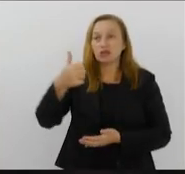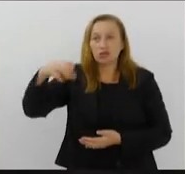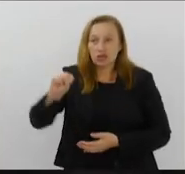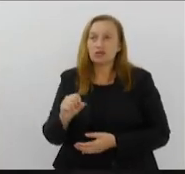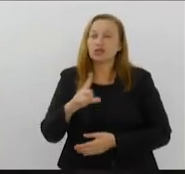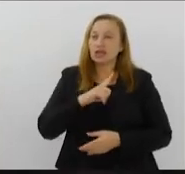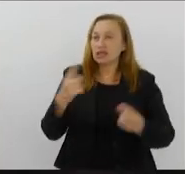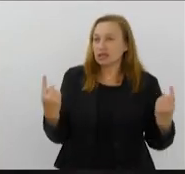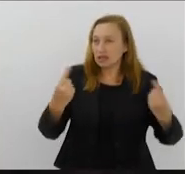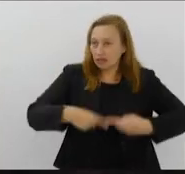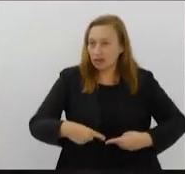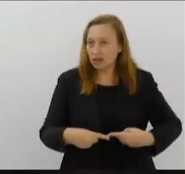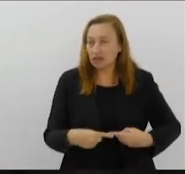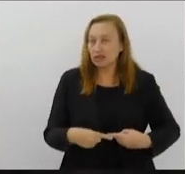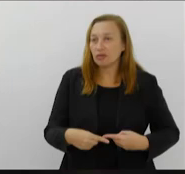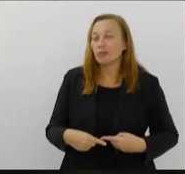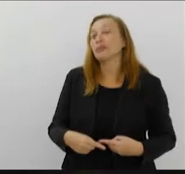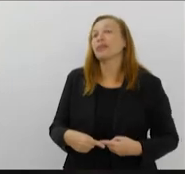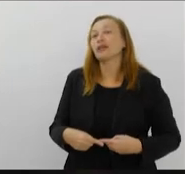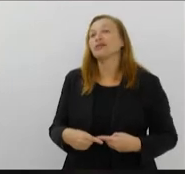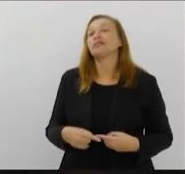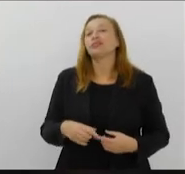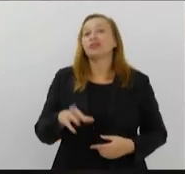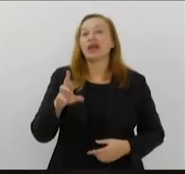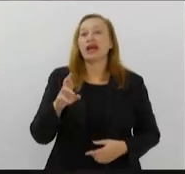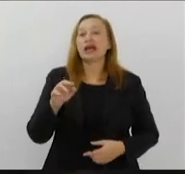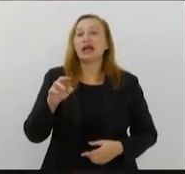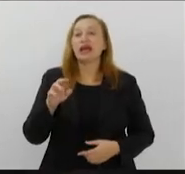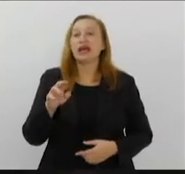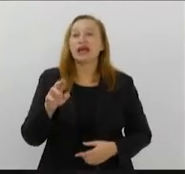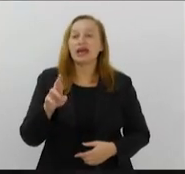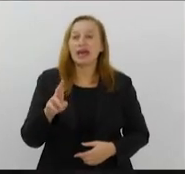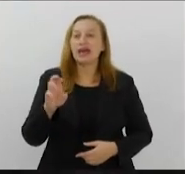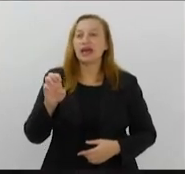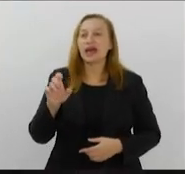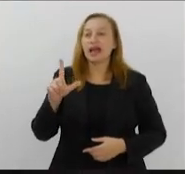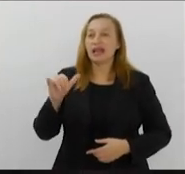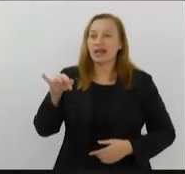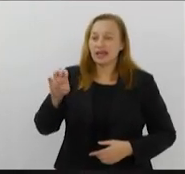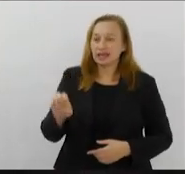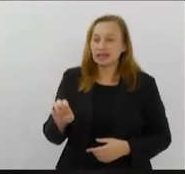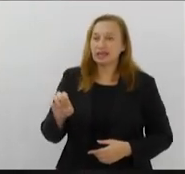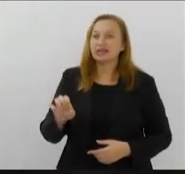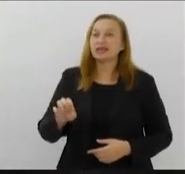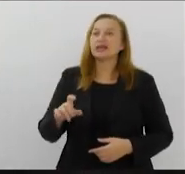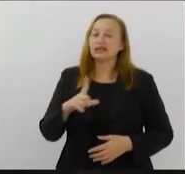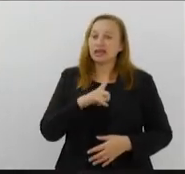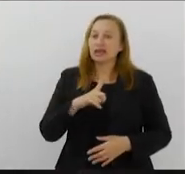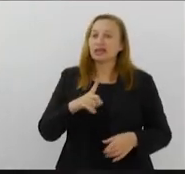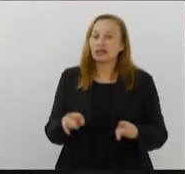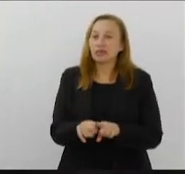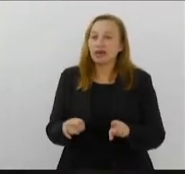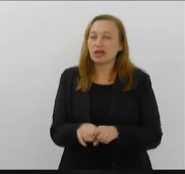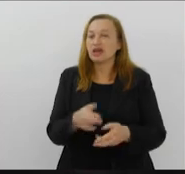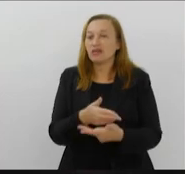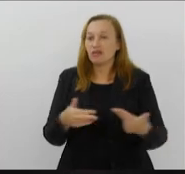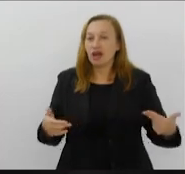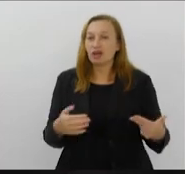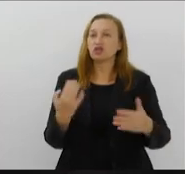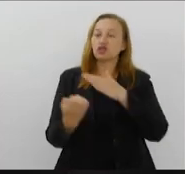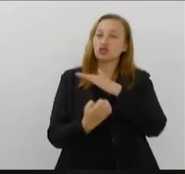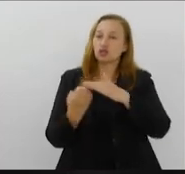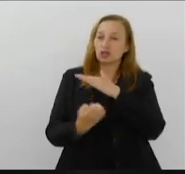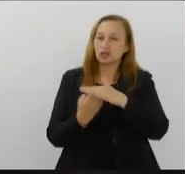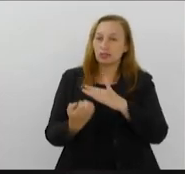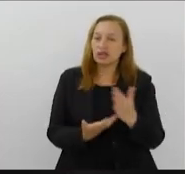e é desde 2018 que o Realiza existe também, né, mais de 60% dos jovens hoje que estão nas empresas estão em atividades que logo, logo